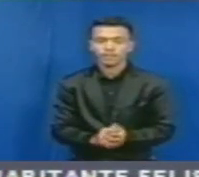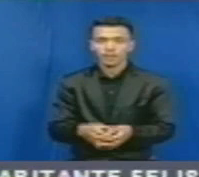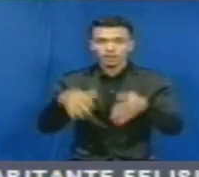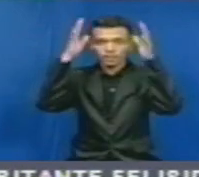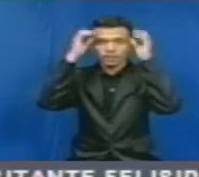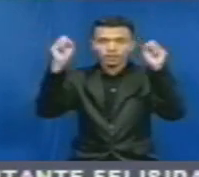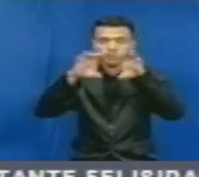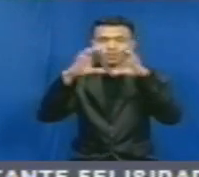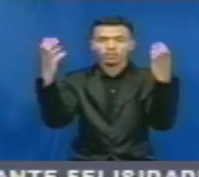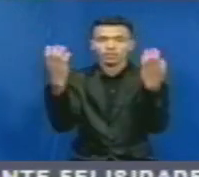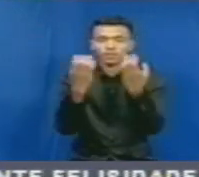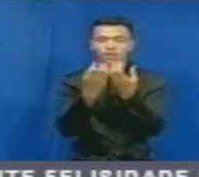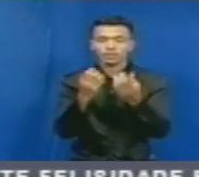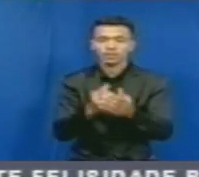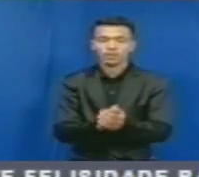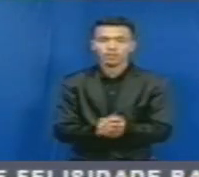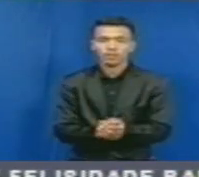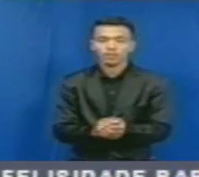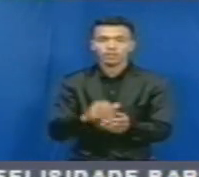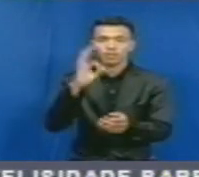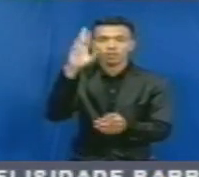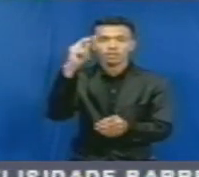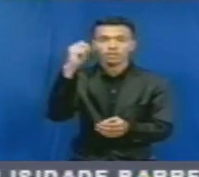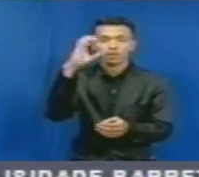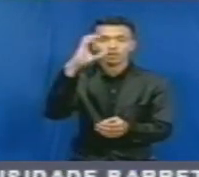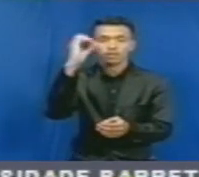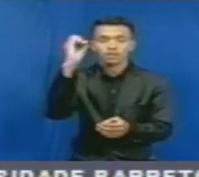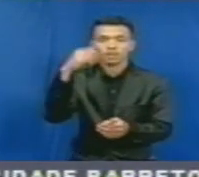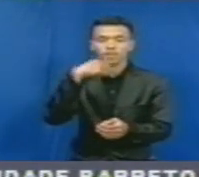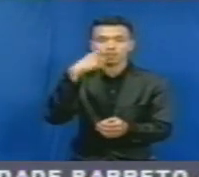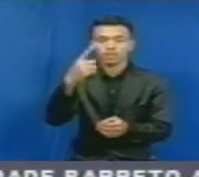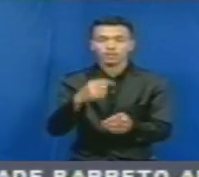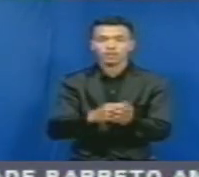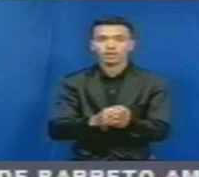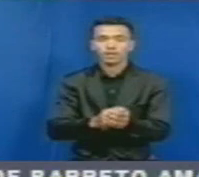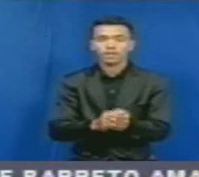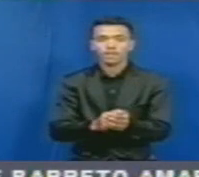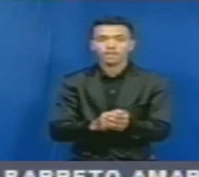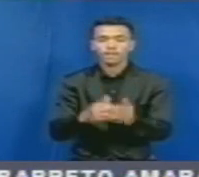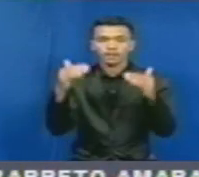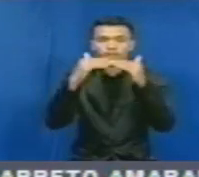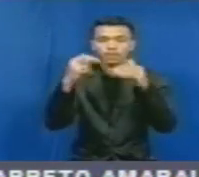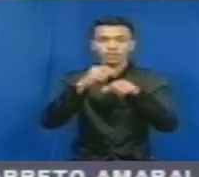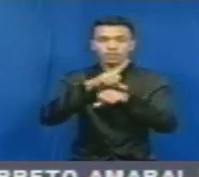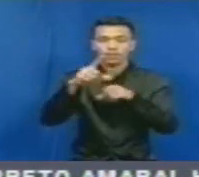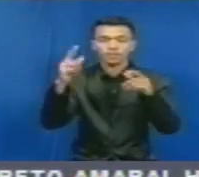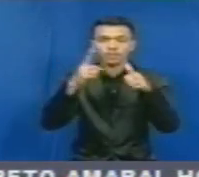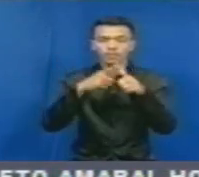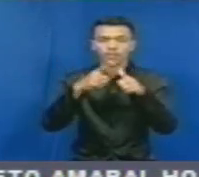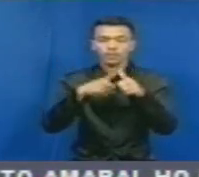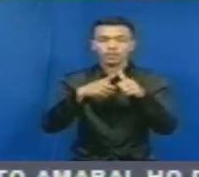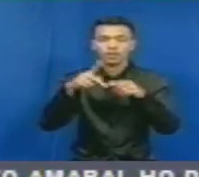Presidente da Comissão Organizadora Congresso Nacional, Francisco Borges, informa durante o Congresso Nacional da Hulugne,